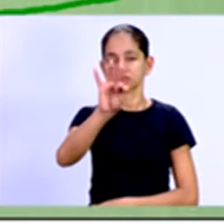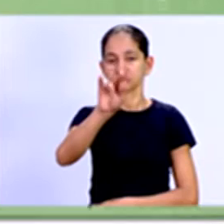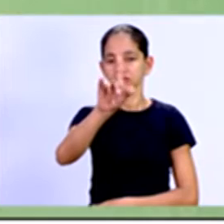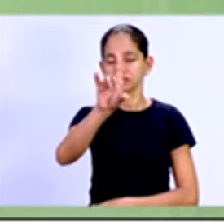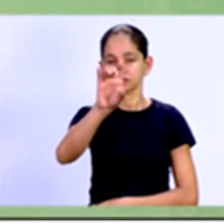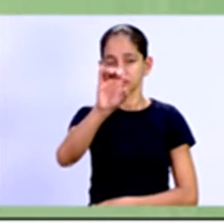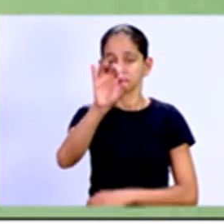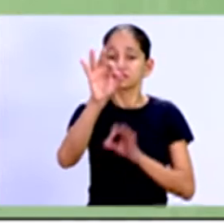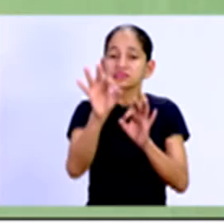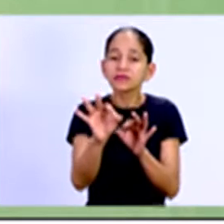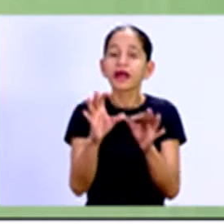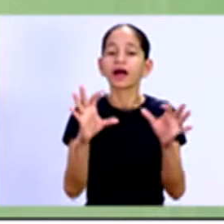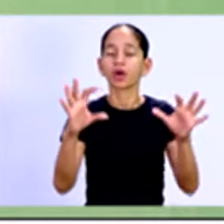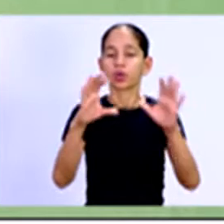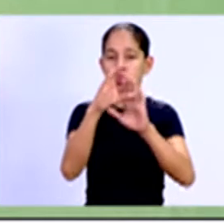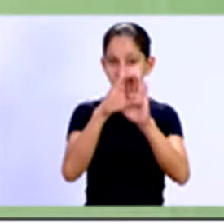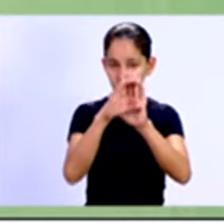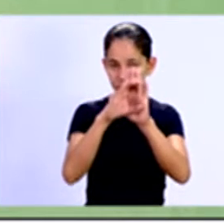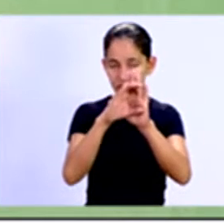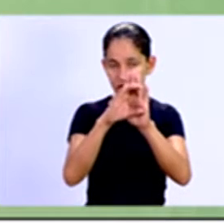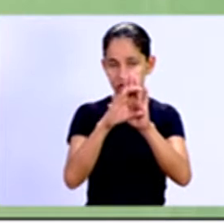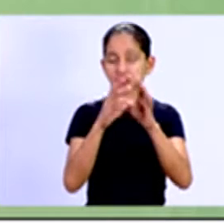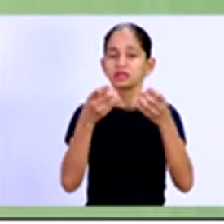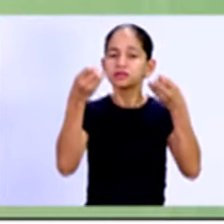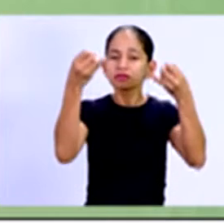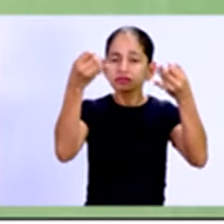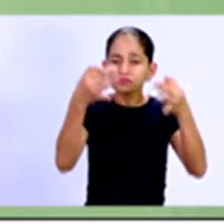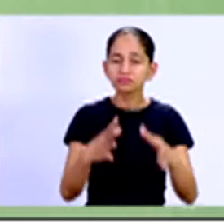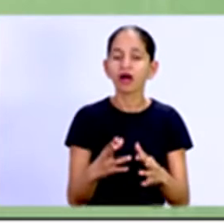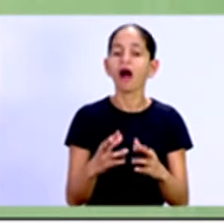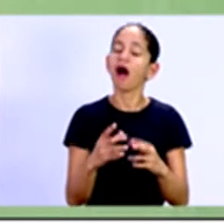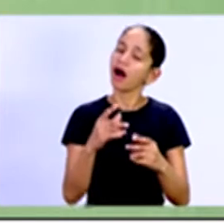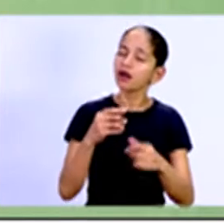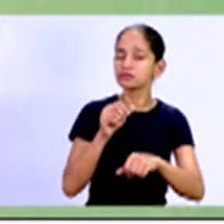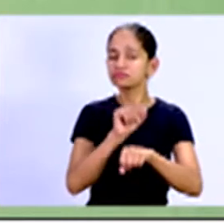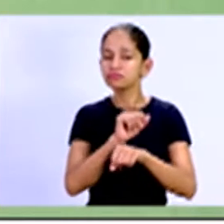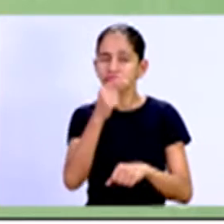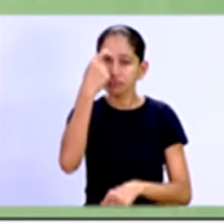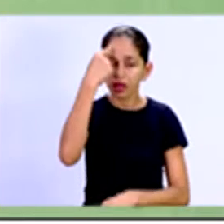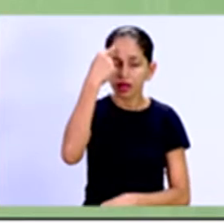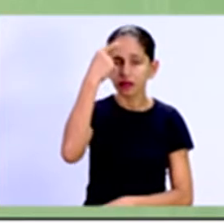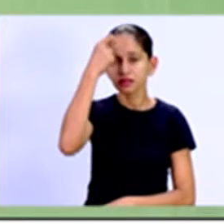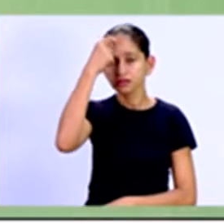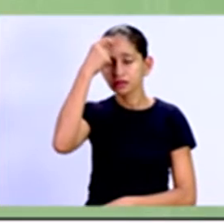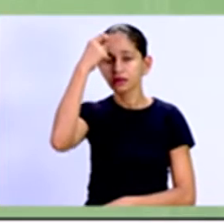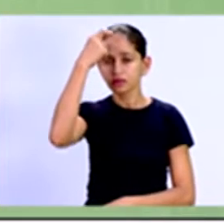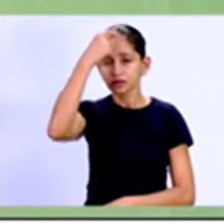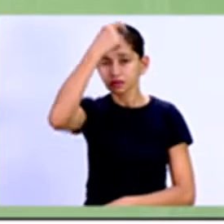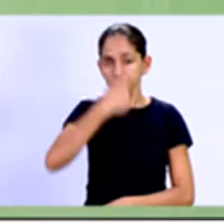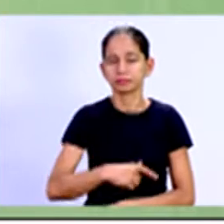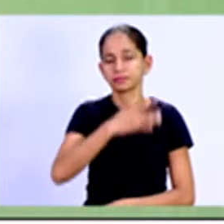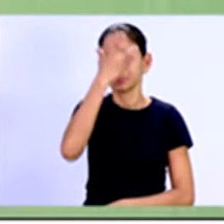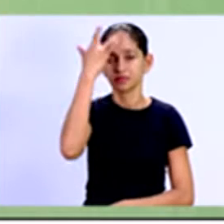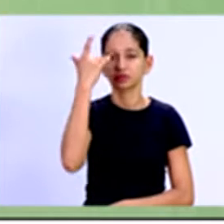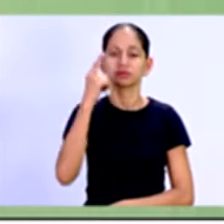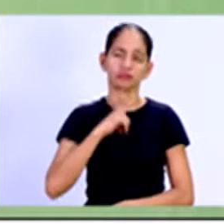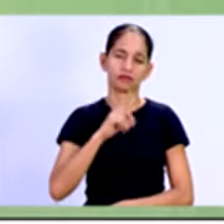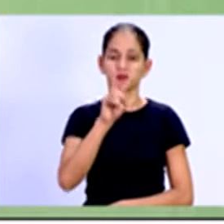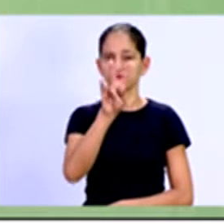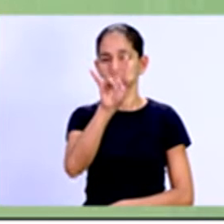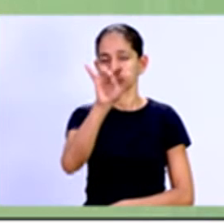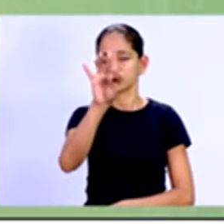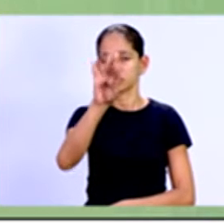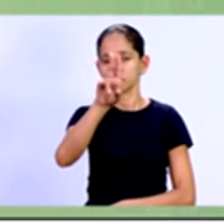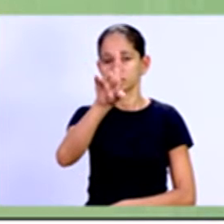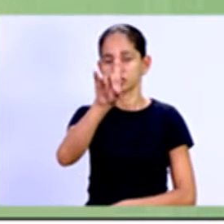importante porque faz com que nós tenhamos essa perspectiva de sujeito. No segundo momento, nós vamos ter aqui